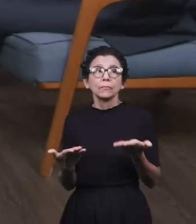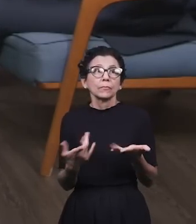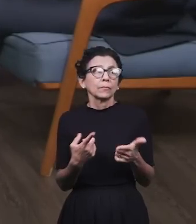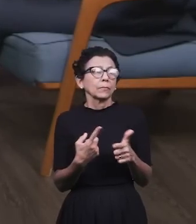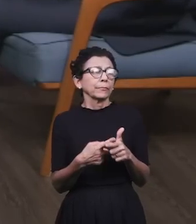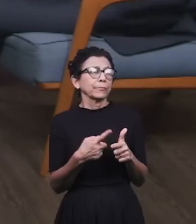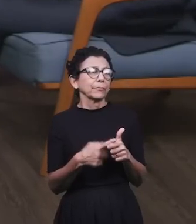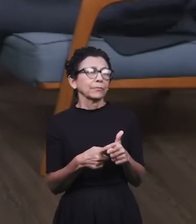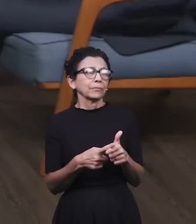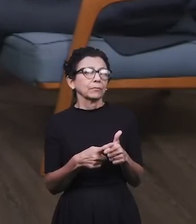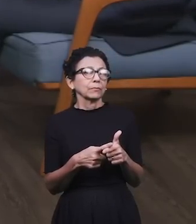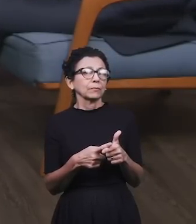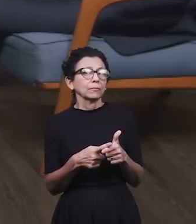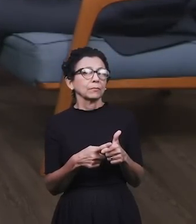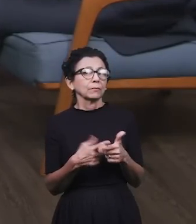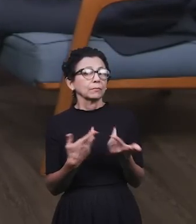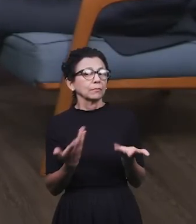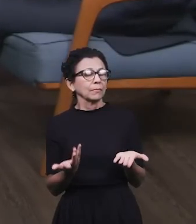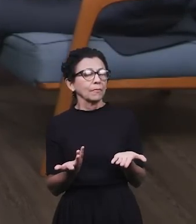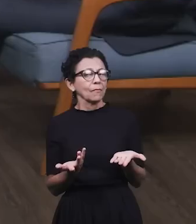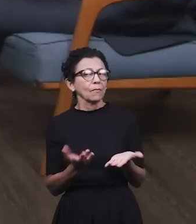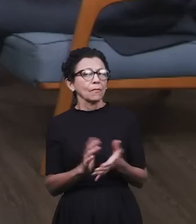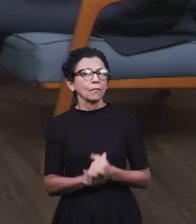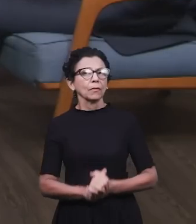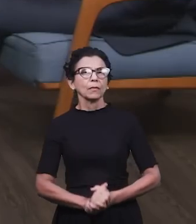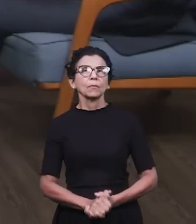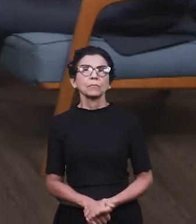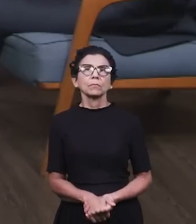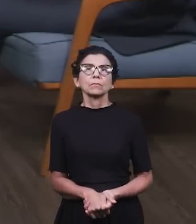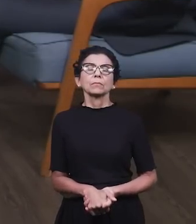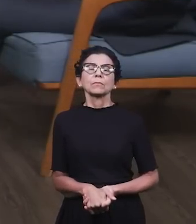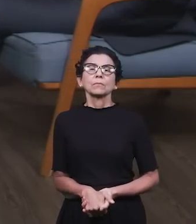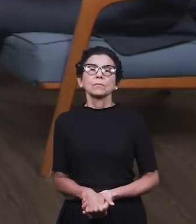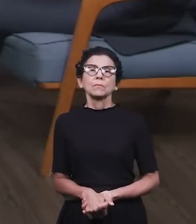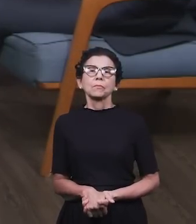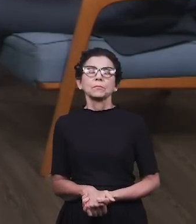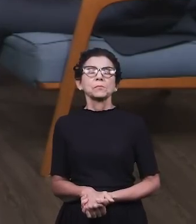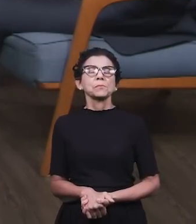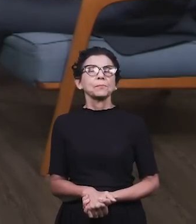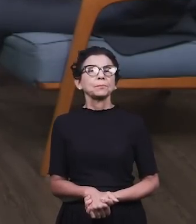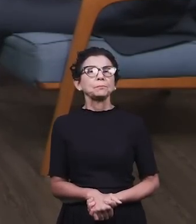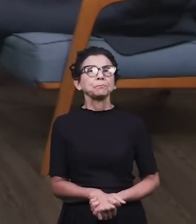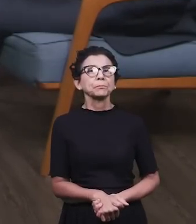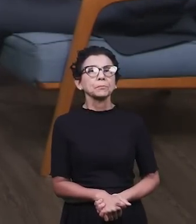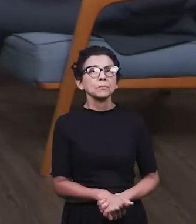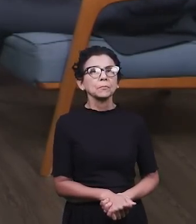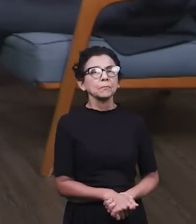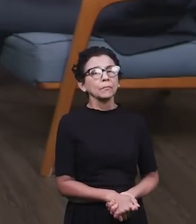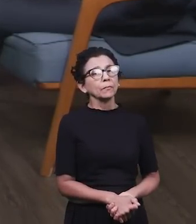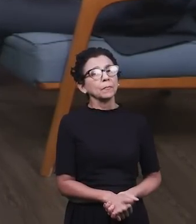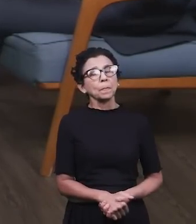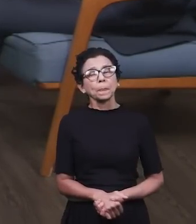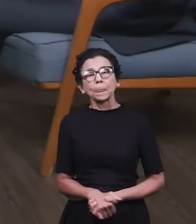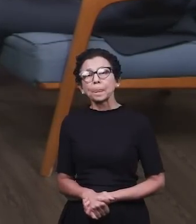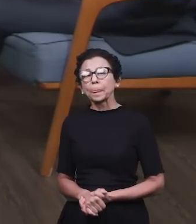nós poderíamos falar, mas alguns pontos. Isso é para benefício do próprio